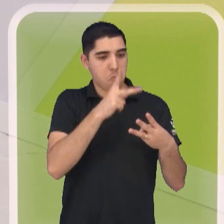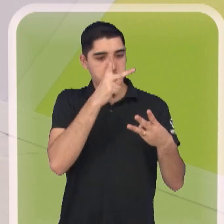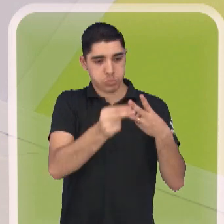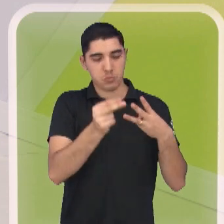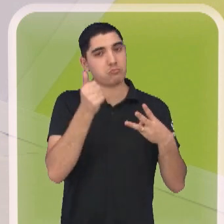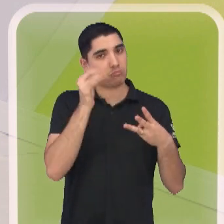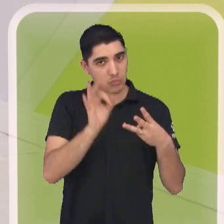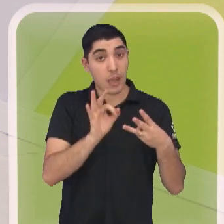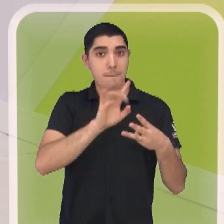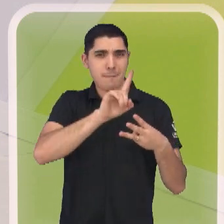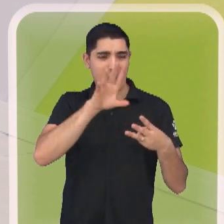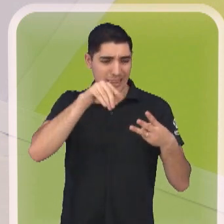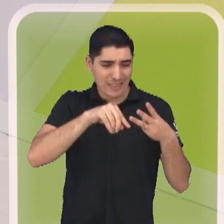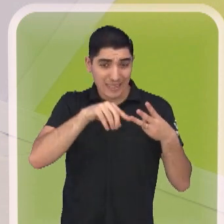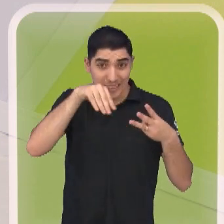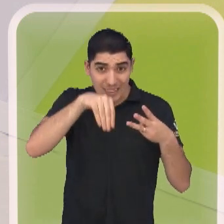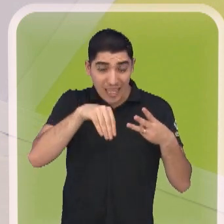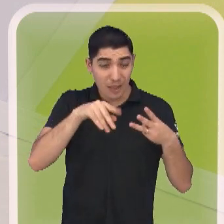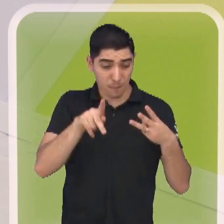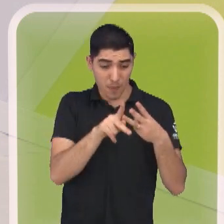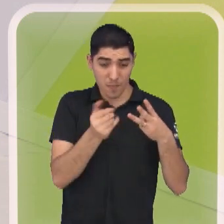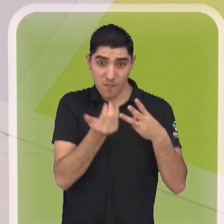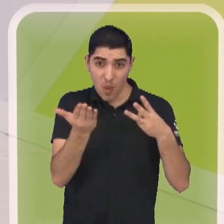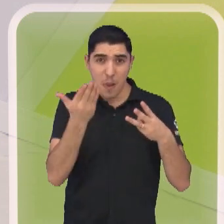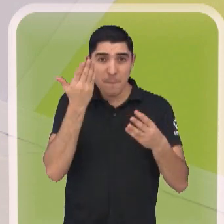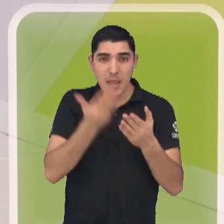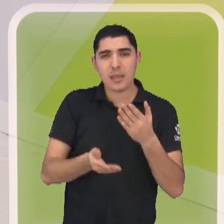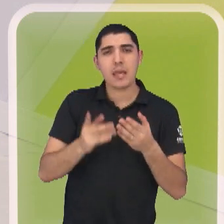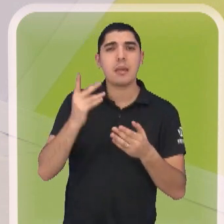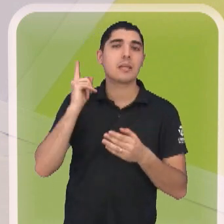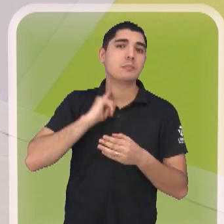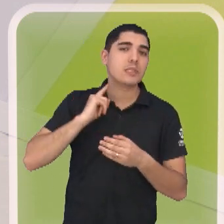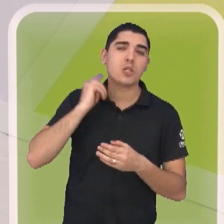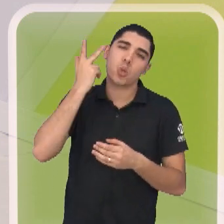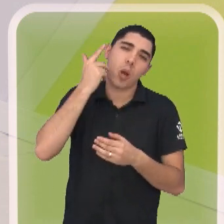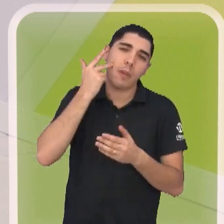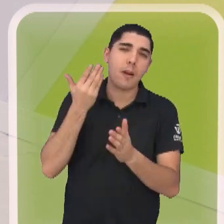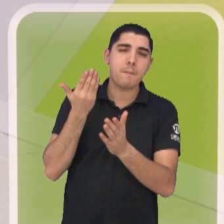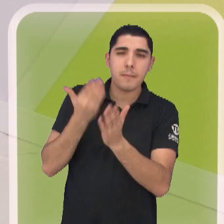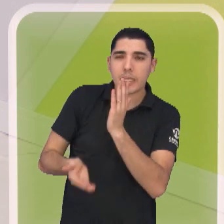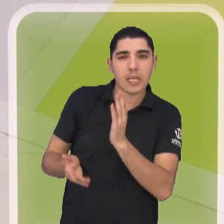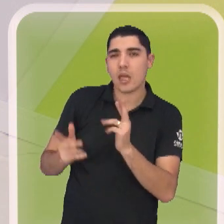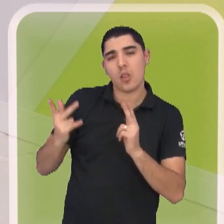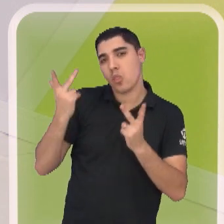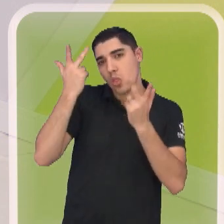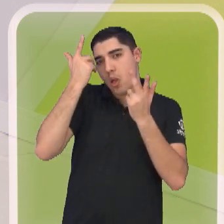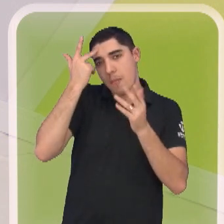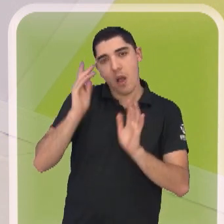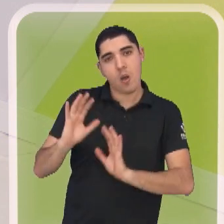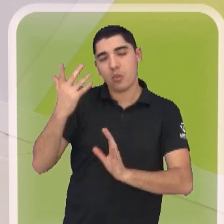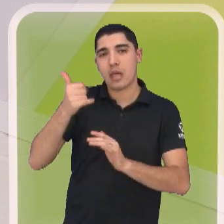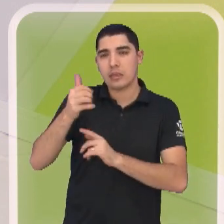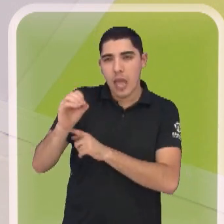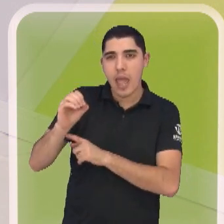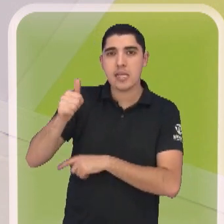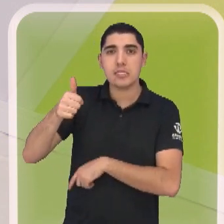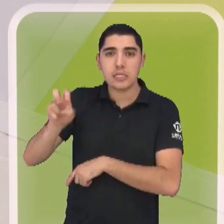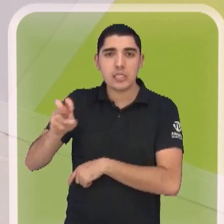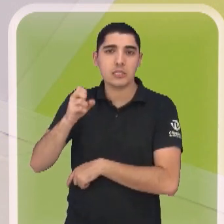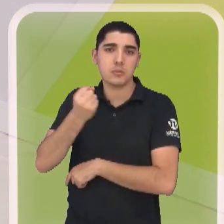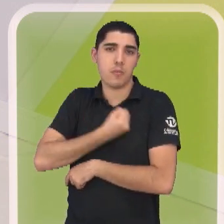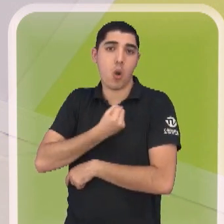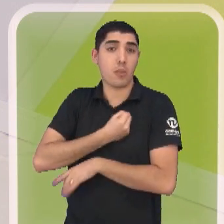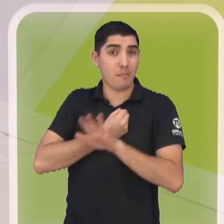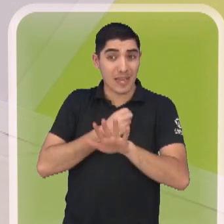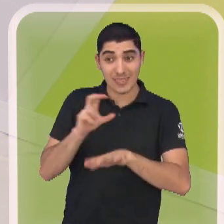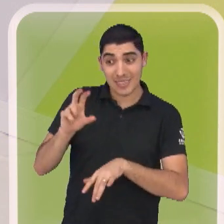dela agora realmente não é normal normal é você perder pro Minas num placar mais apertado um placar ali 10 15 até 20 pontos é aceitável agora